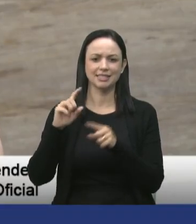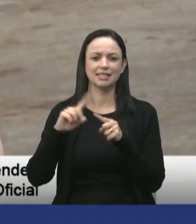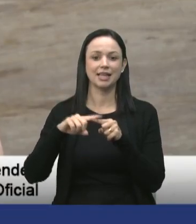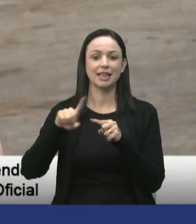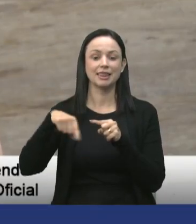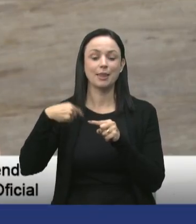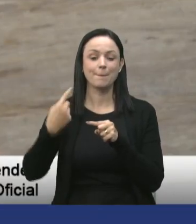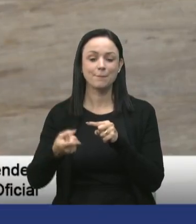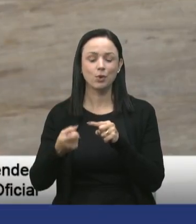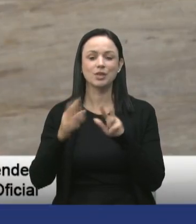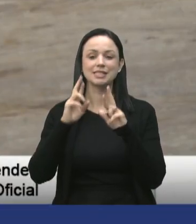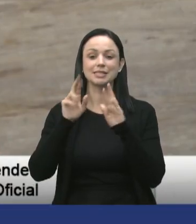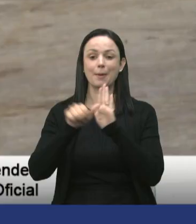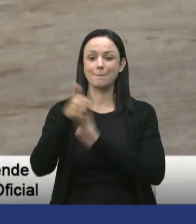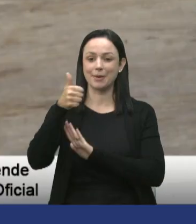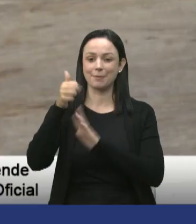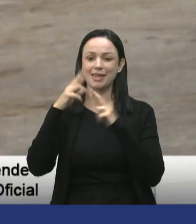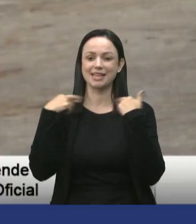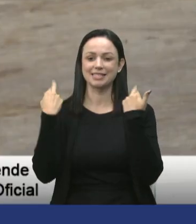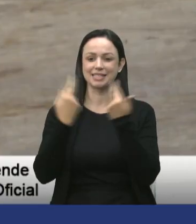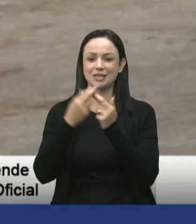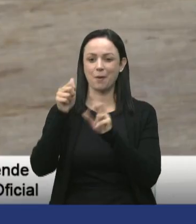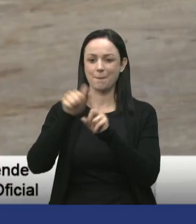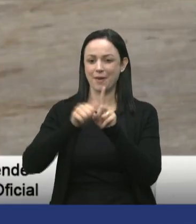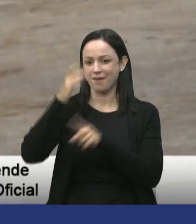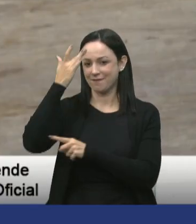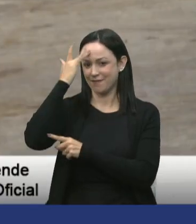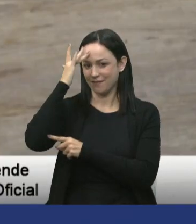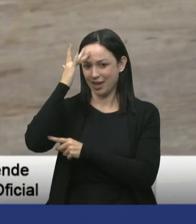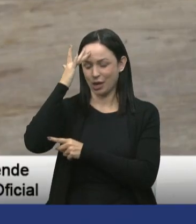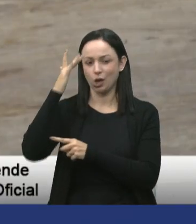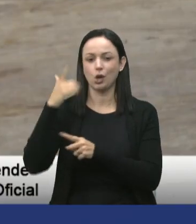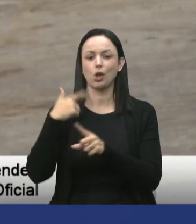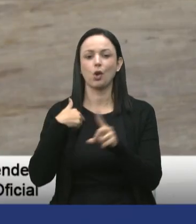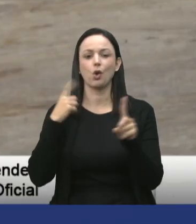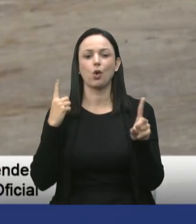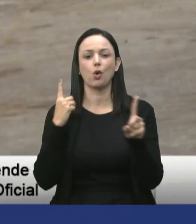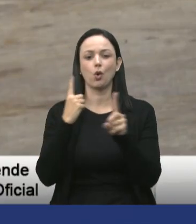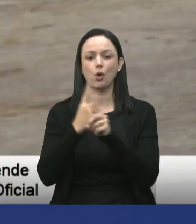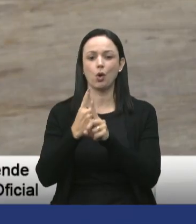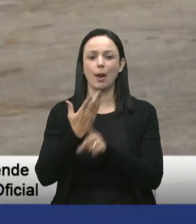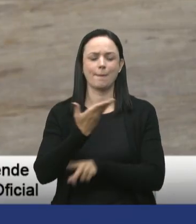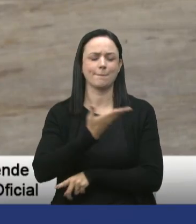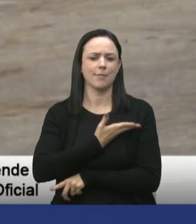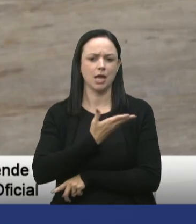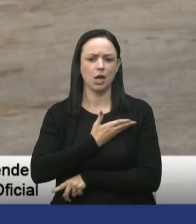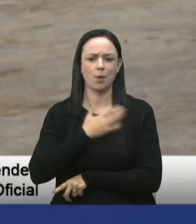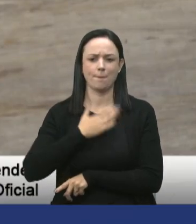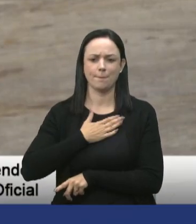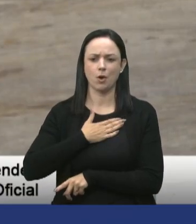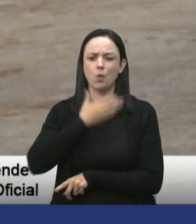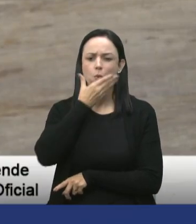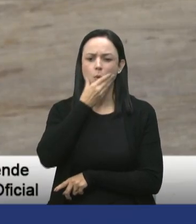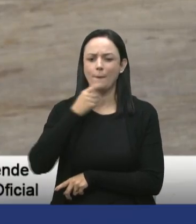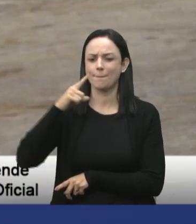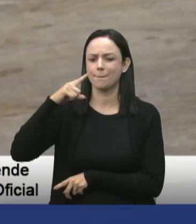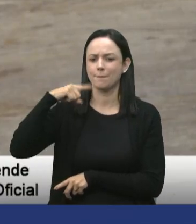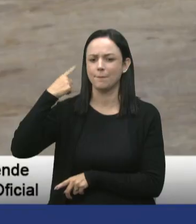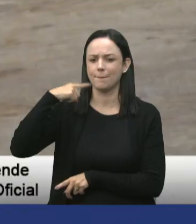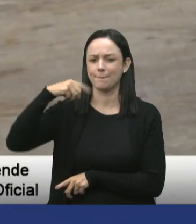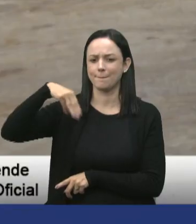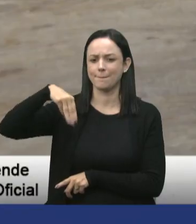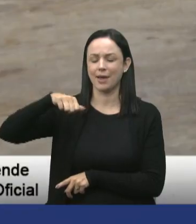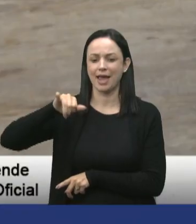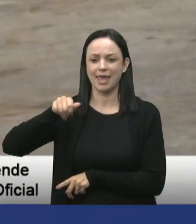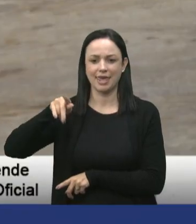primeira sessão de fevereiro, eu encontrei um grande amigo, advogado, o Dr. Mike,